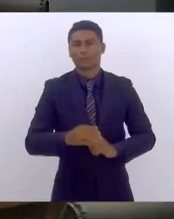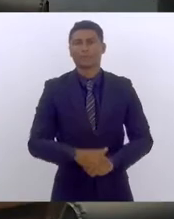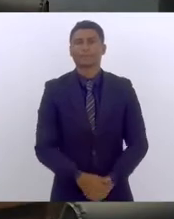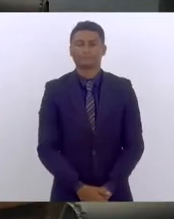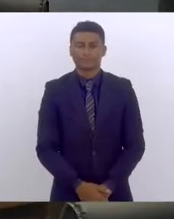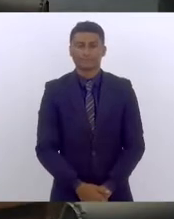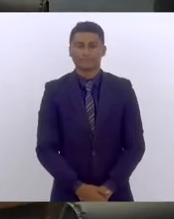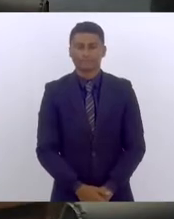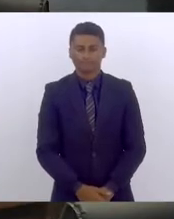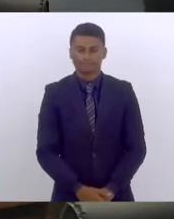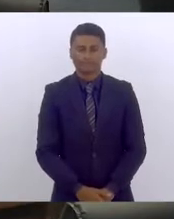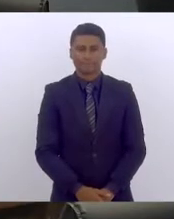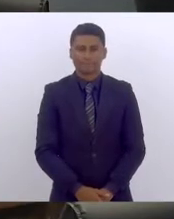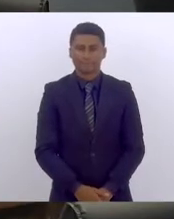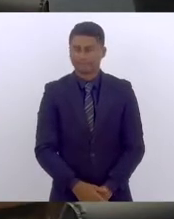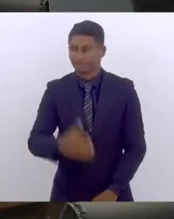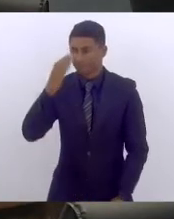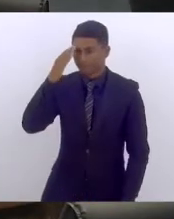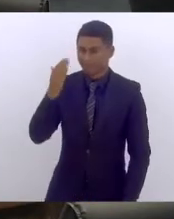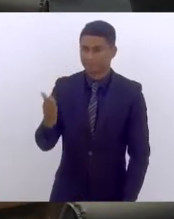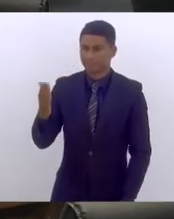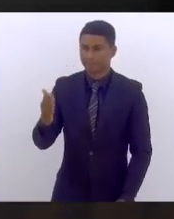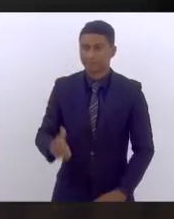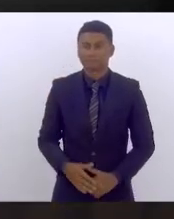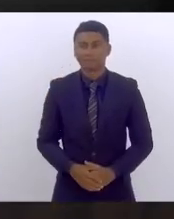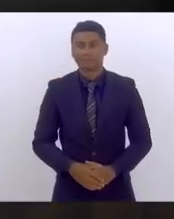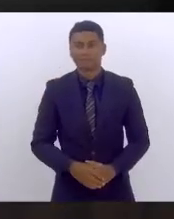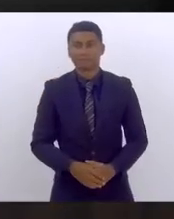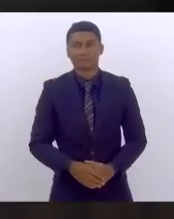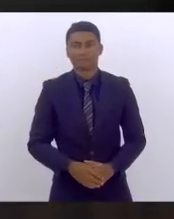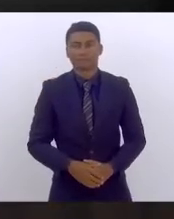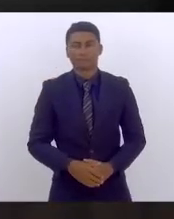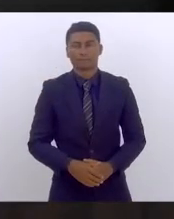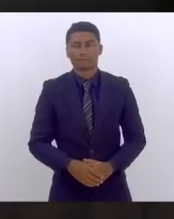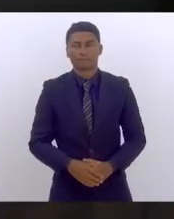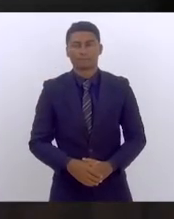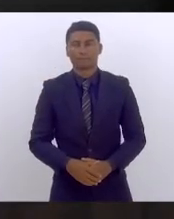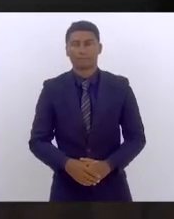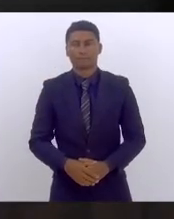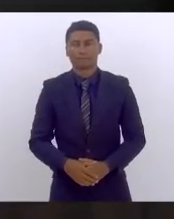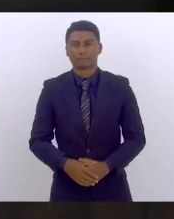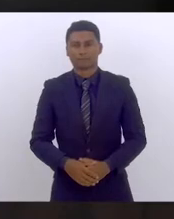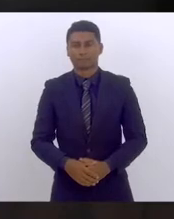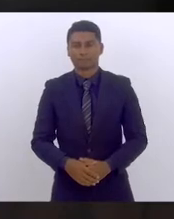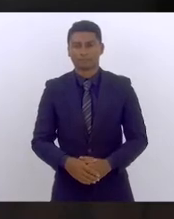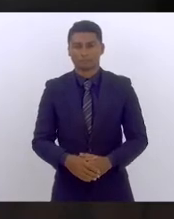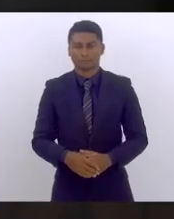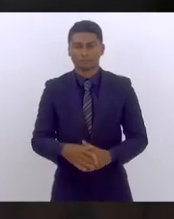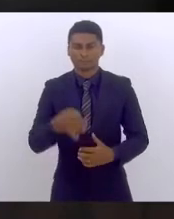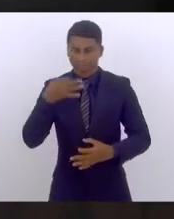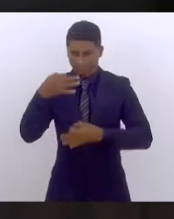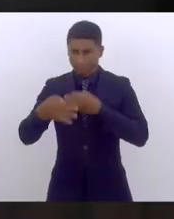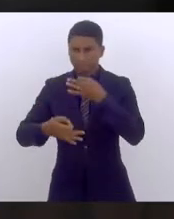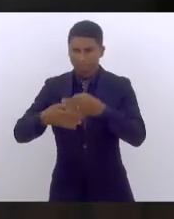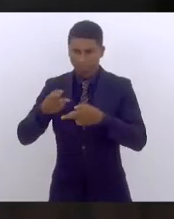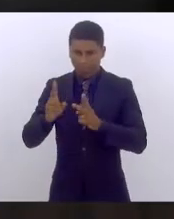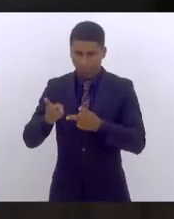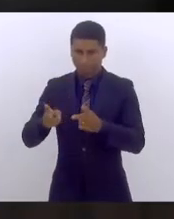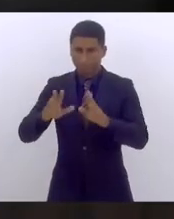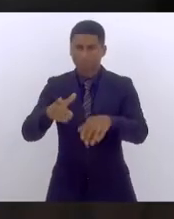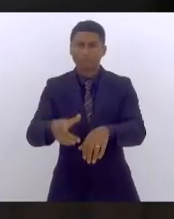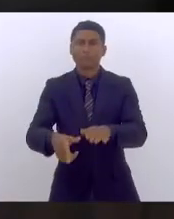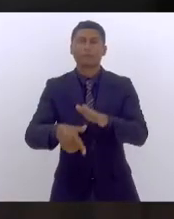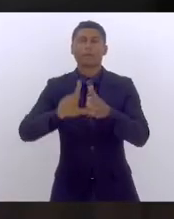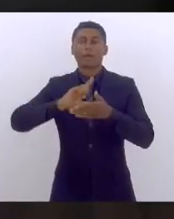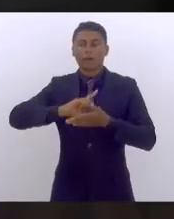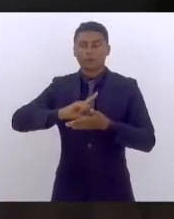Obrigada, deputada Mônica. Antes de seguir aqui colhendo os pareceres, eu pediria